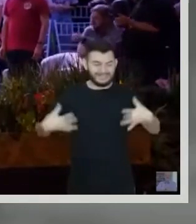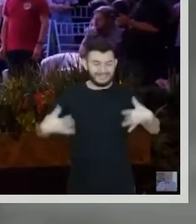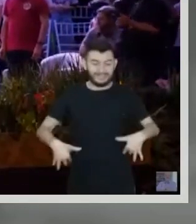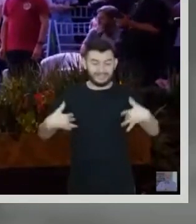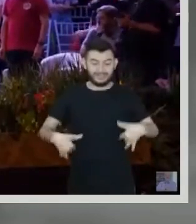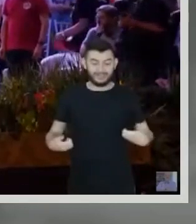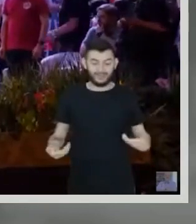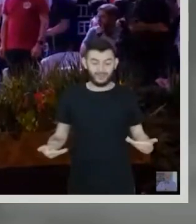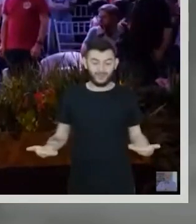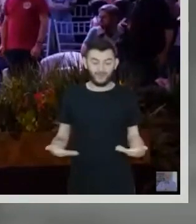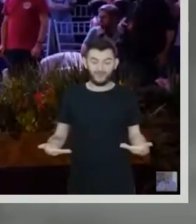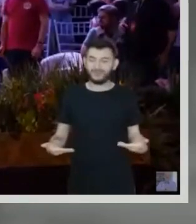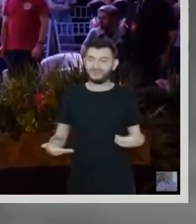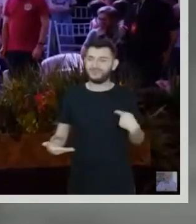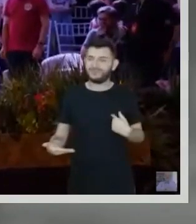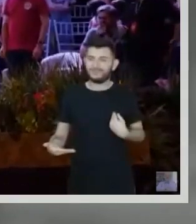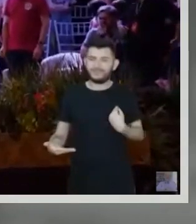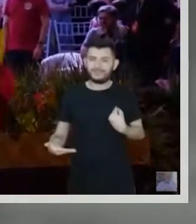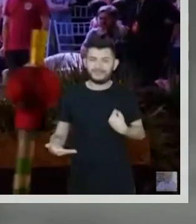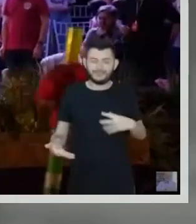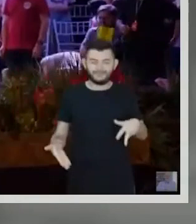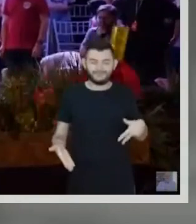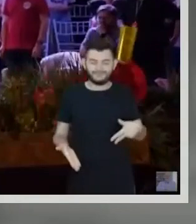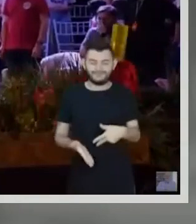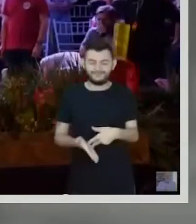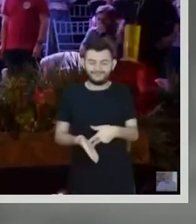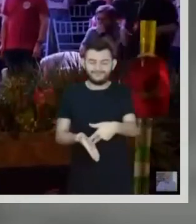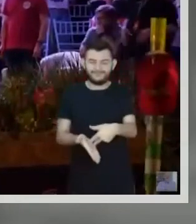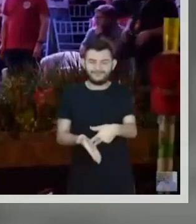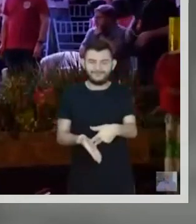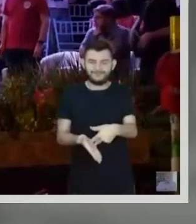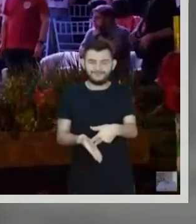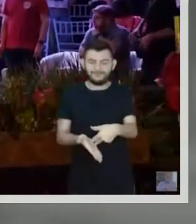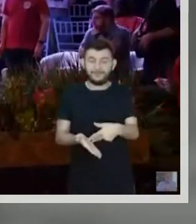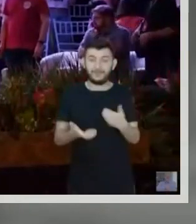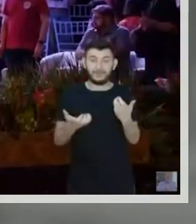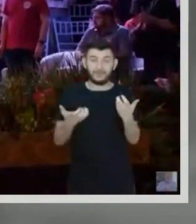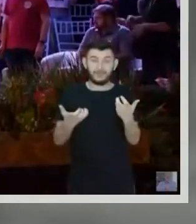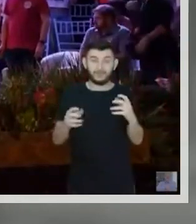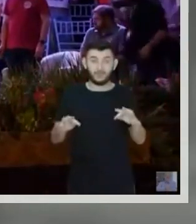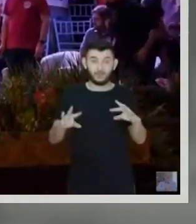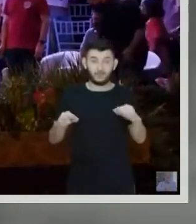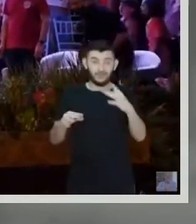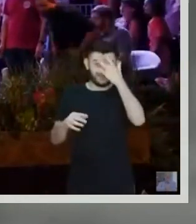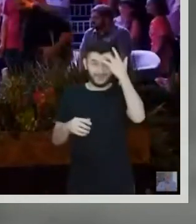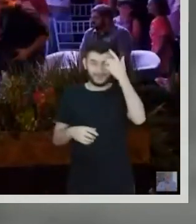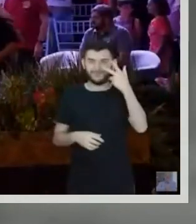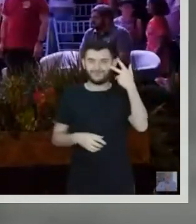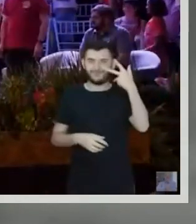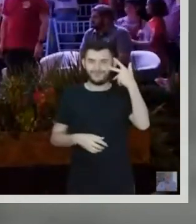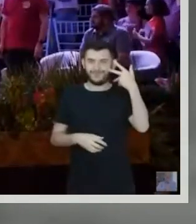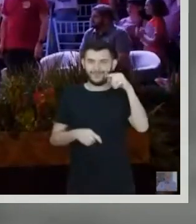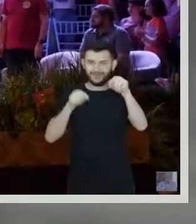verdade, se reforçar em torno daquele candidato. Inclusive, saiu um dado ontem mostrando que o Ciro